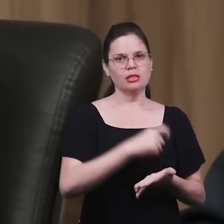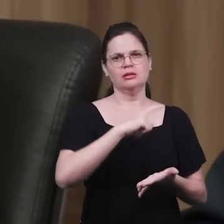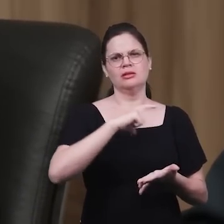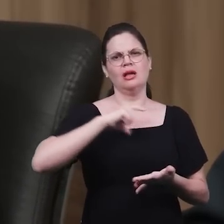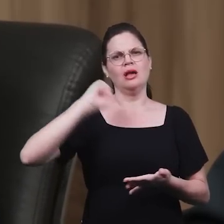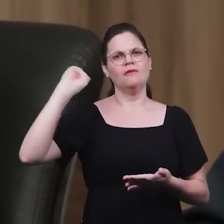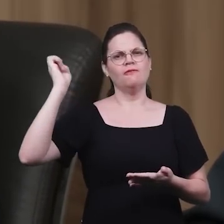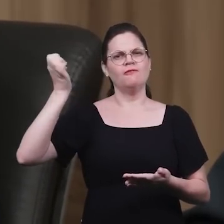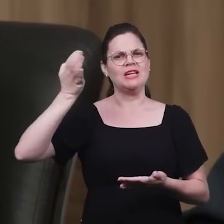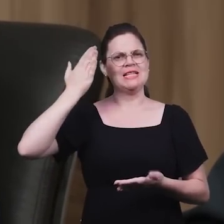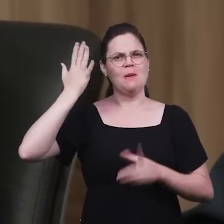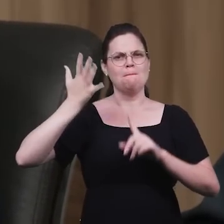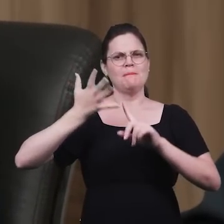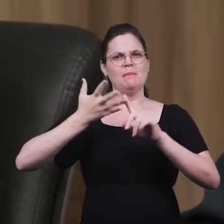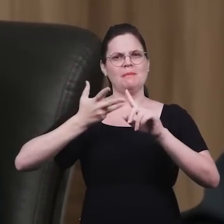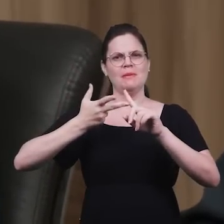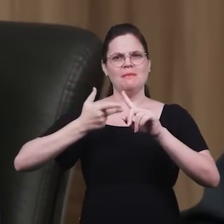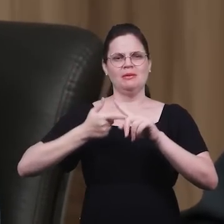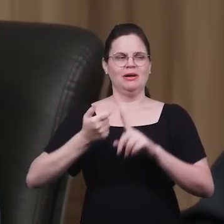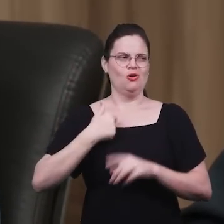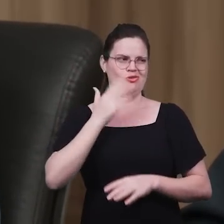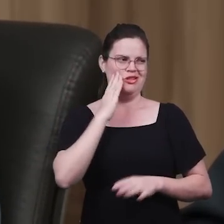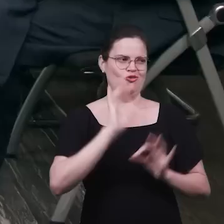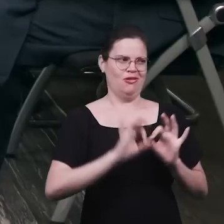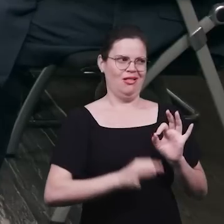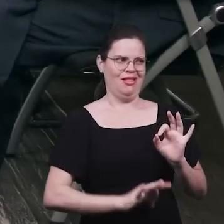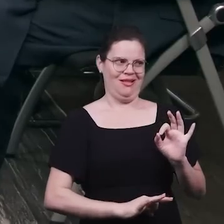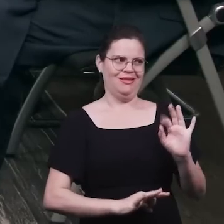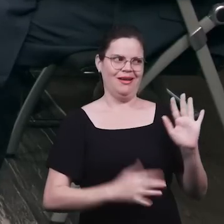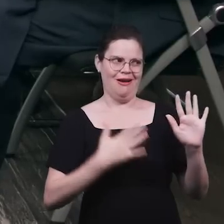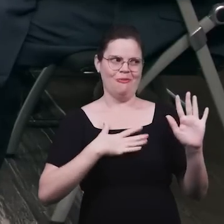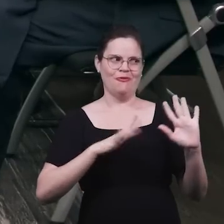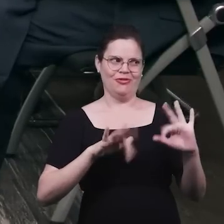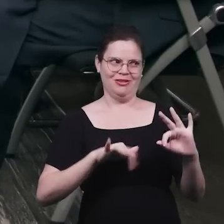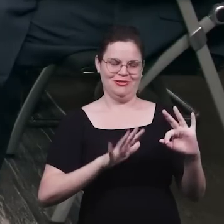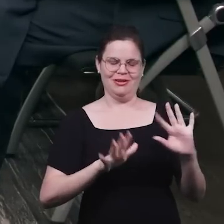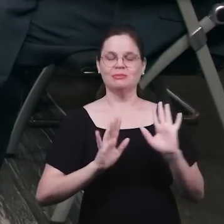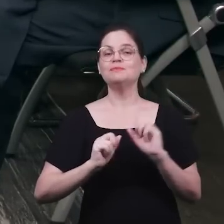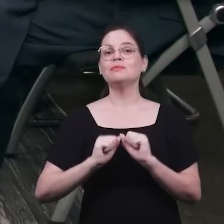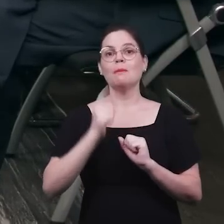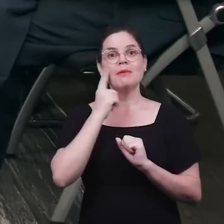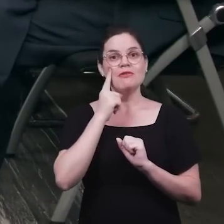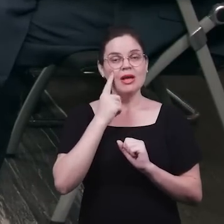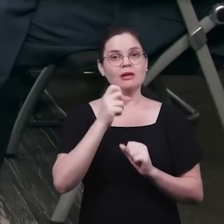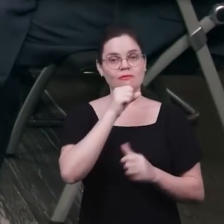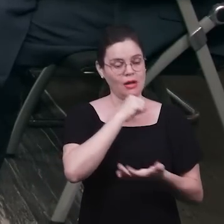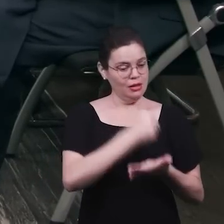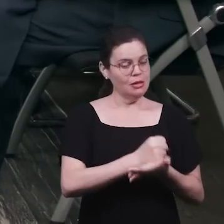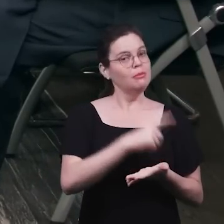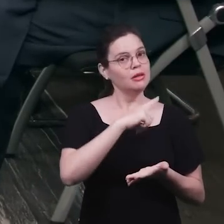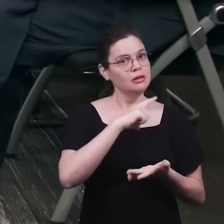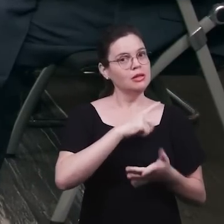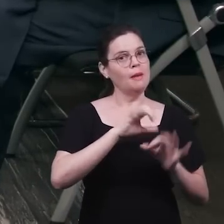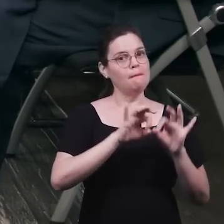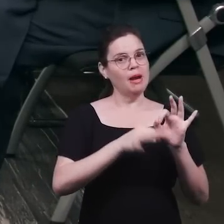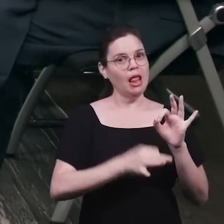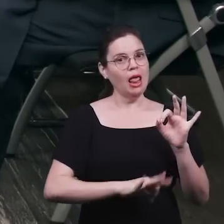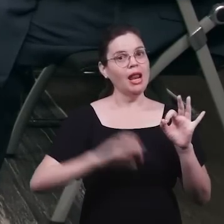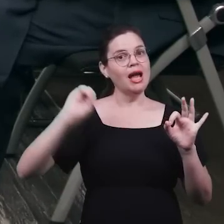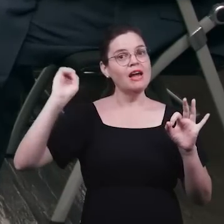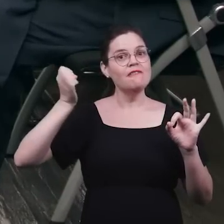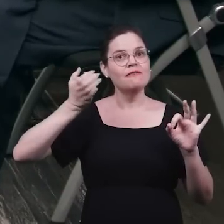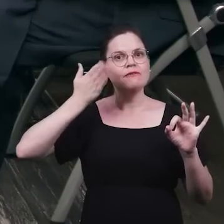pelo Espírito. Já estou passando da hora, né? Mas vou terminar aqui. Então, veja aqui, Tiatira, sacrifício contínuo.